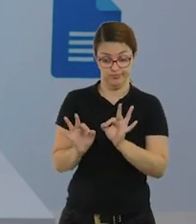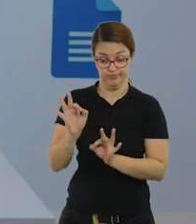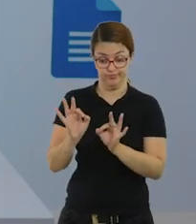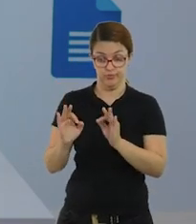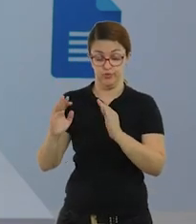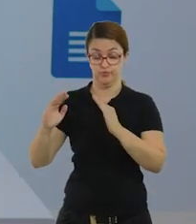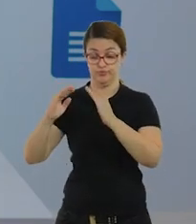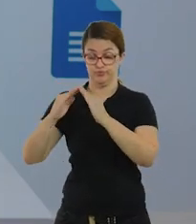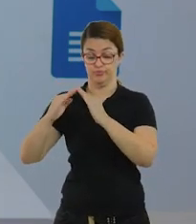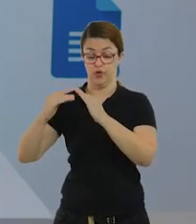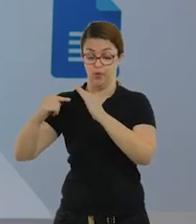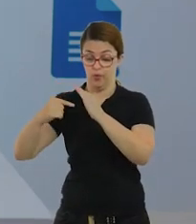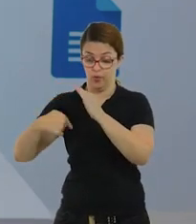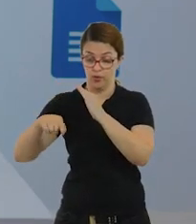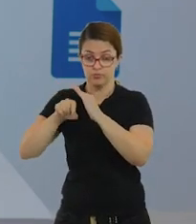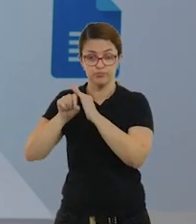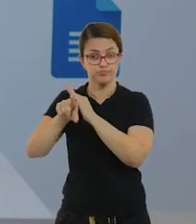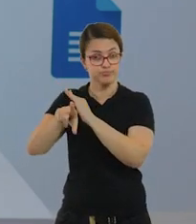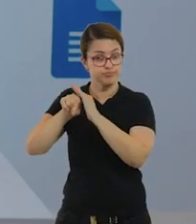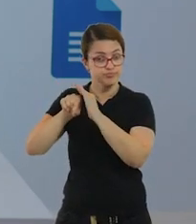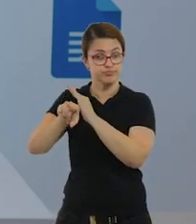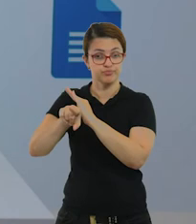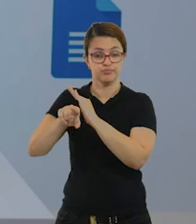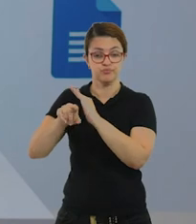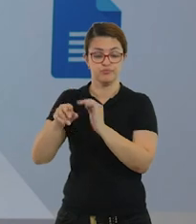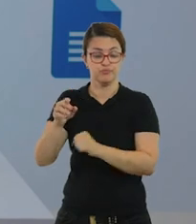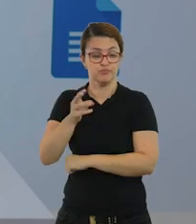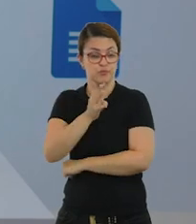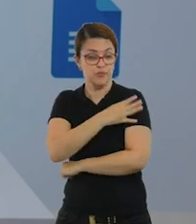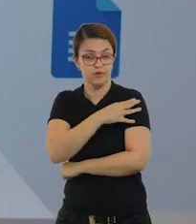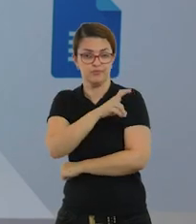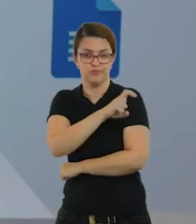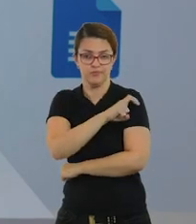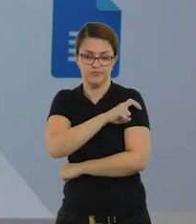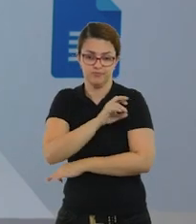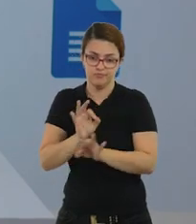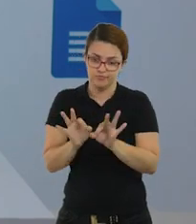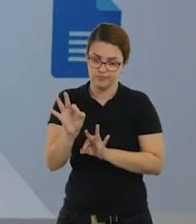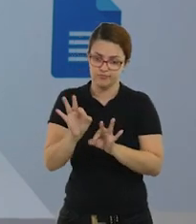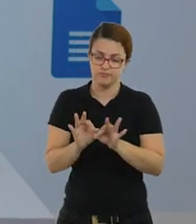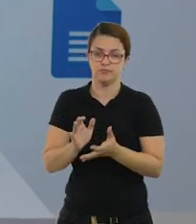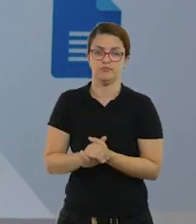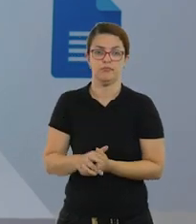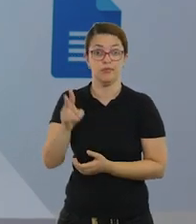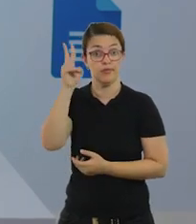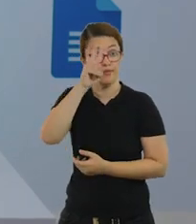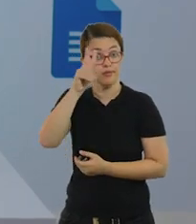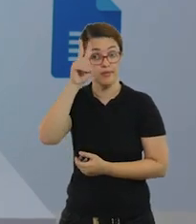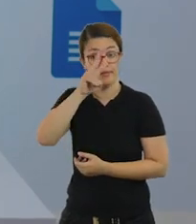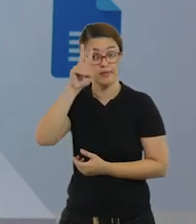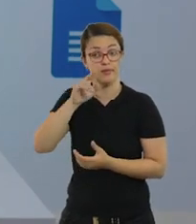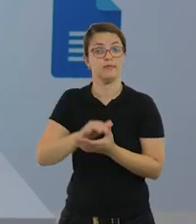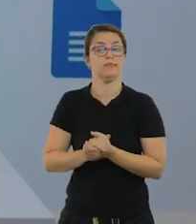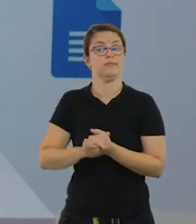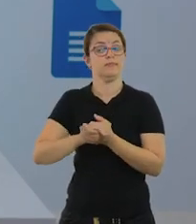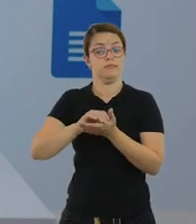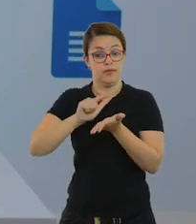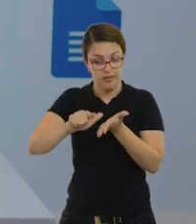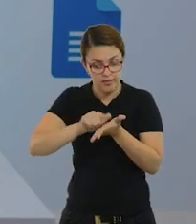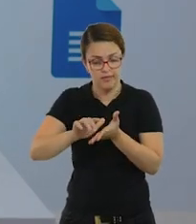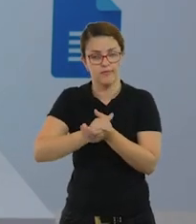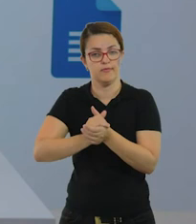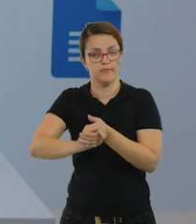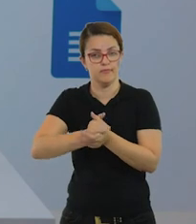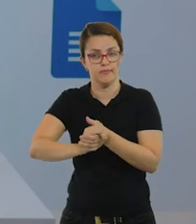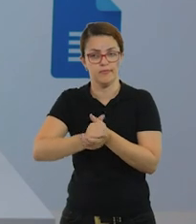um pouquinho mais elaborado, a gente indica para aluno de quarto e quinto ano, tá bom? Capriche na sua arte. Não esqueça de